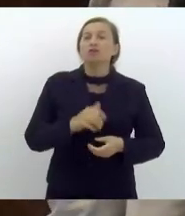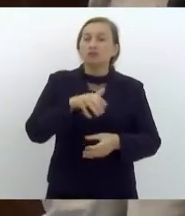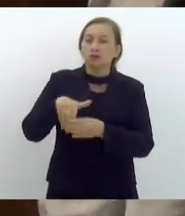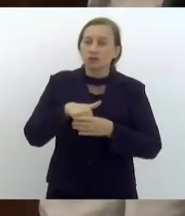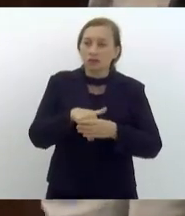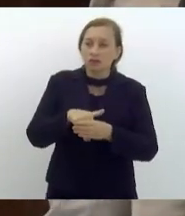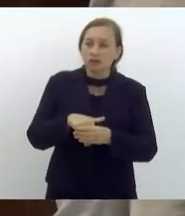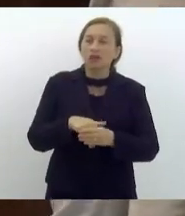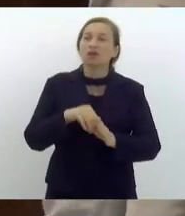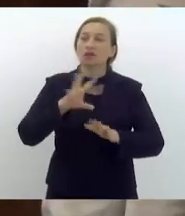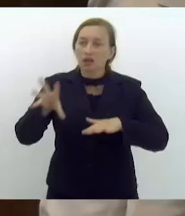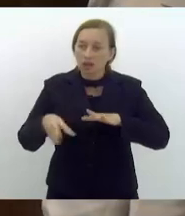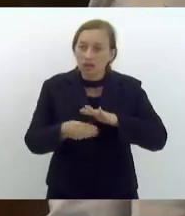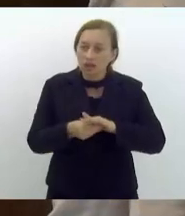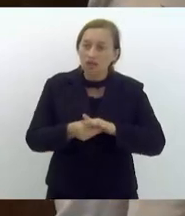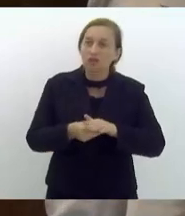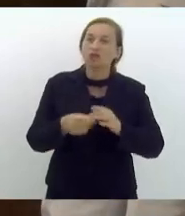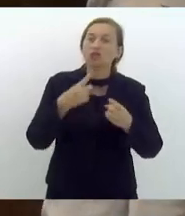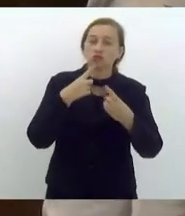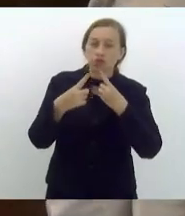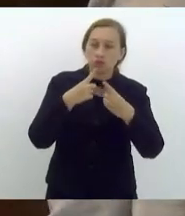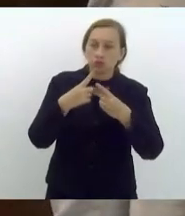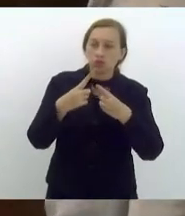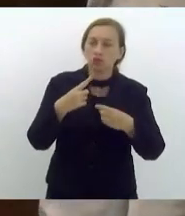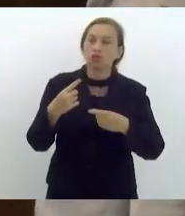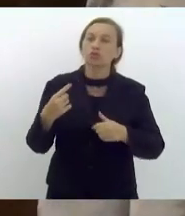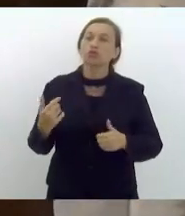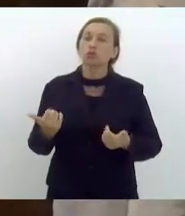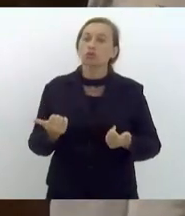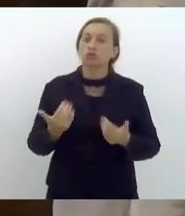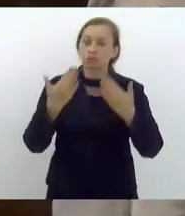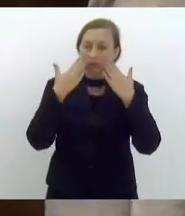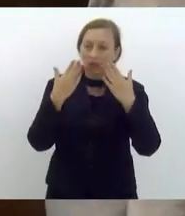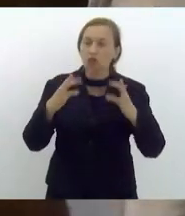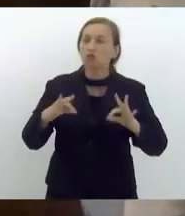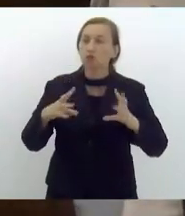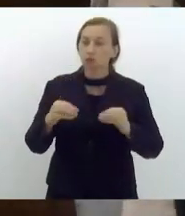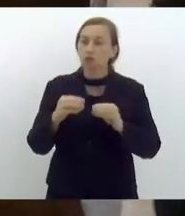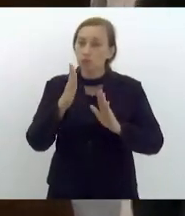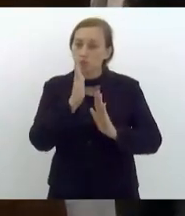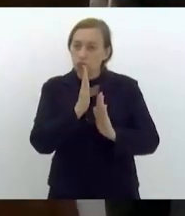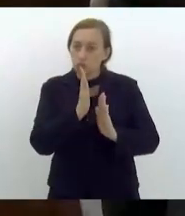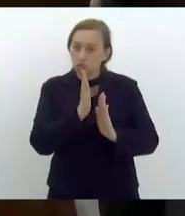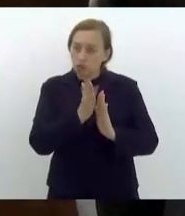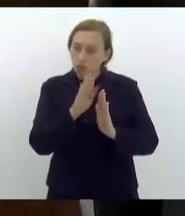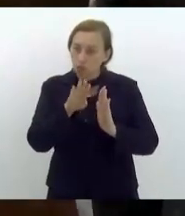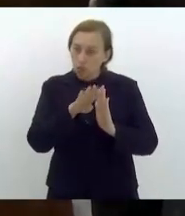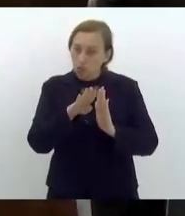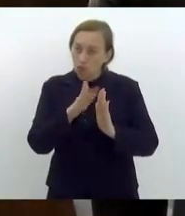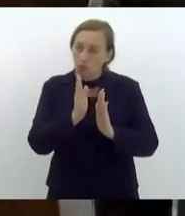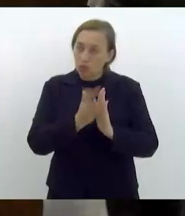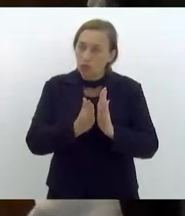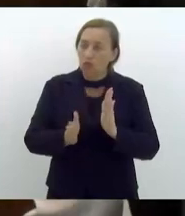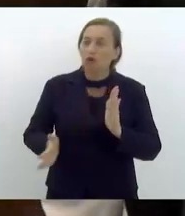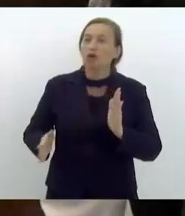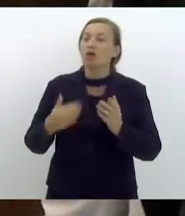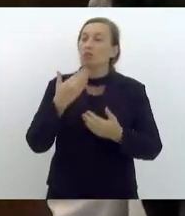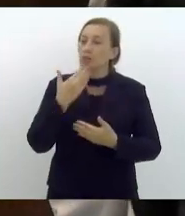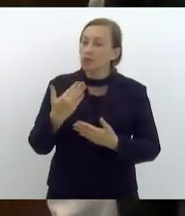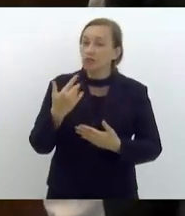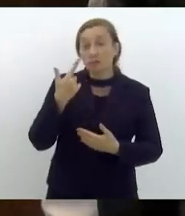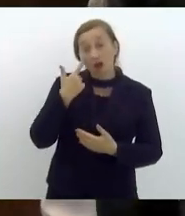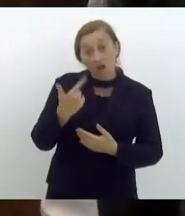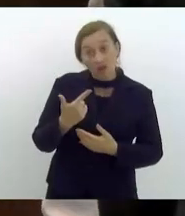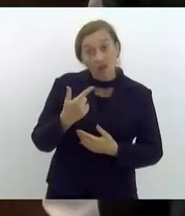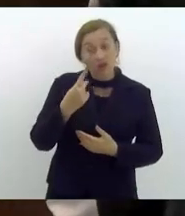emendas foi apresentado substitutivo Tudo conforme o Regimento agora vou pedir pra vossa excelência rever o seu posicionamento